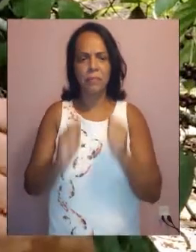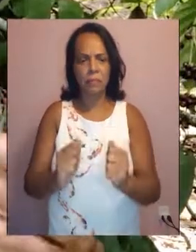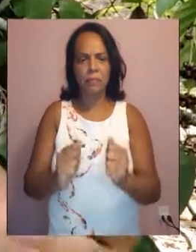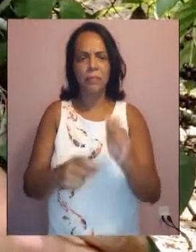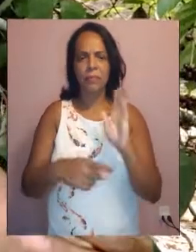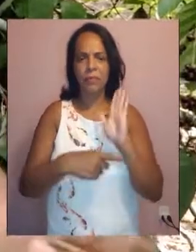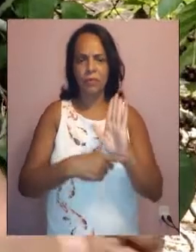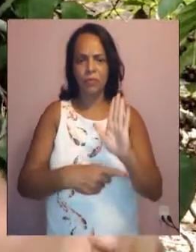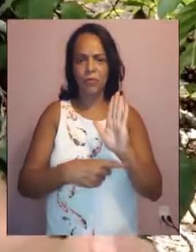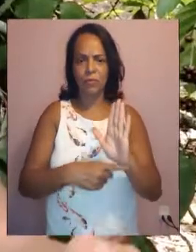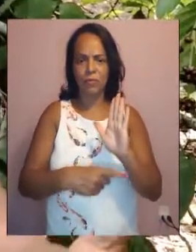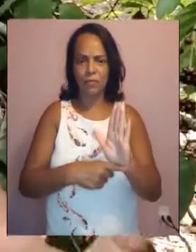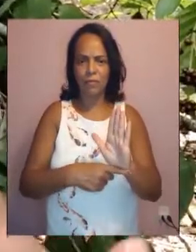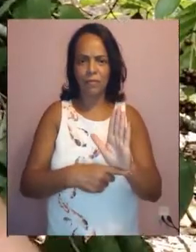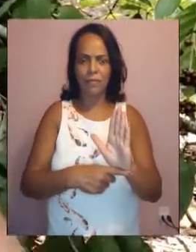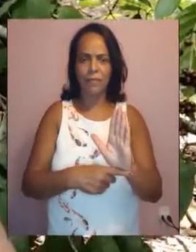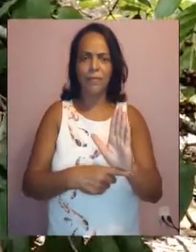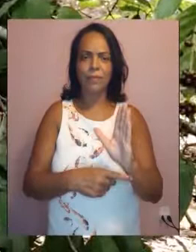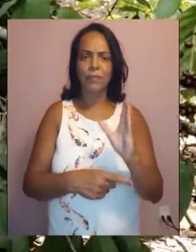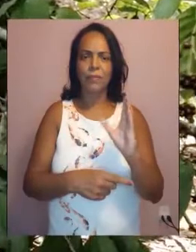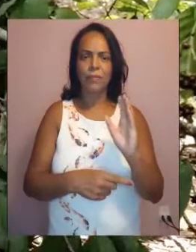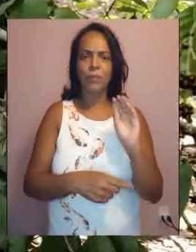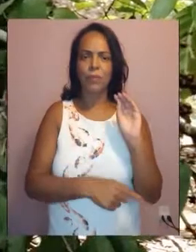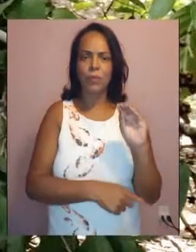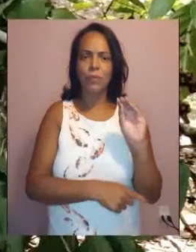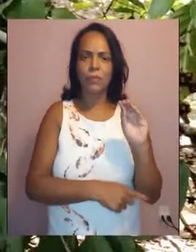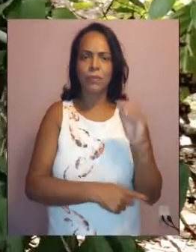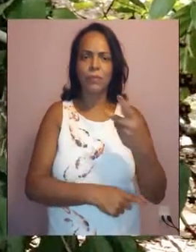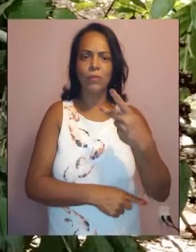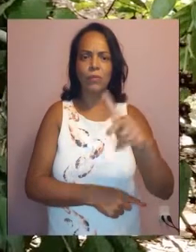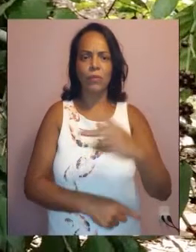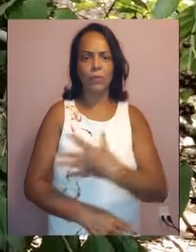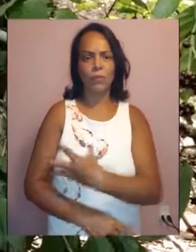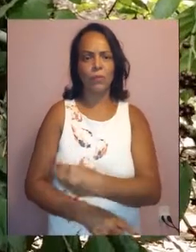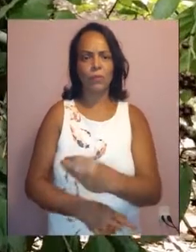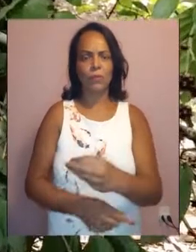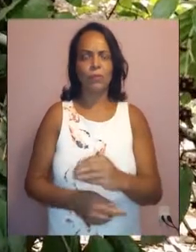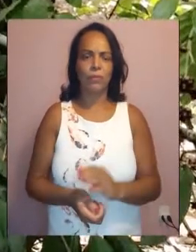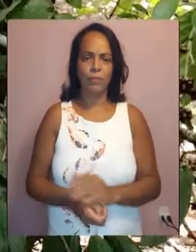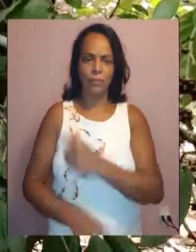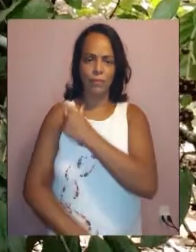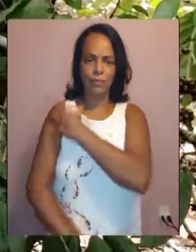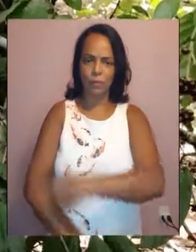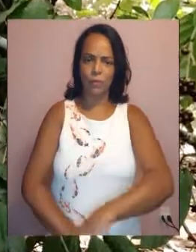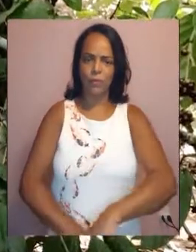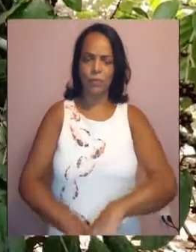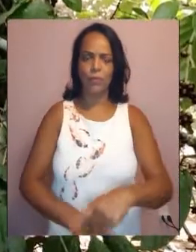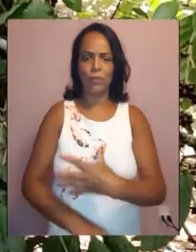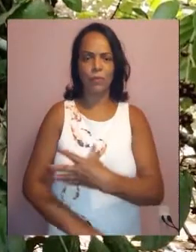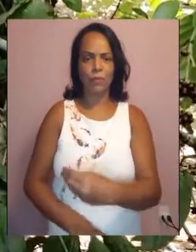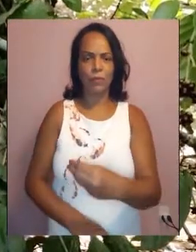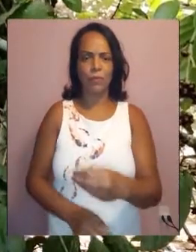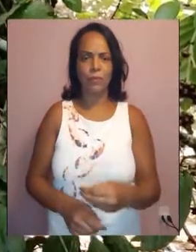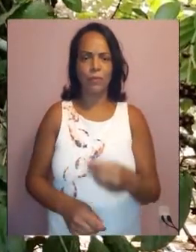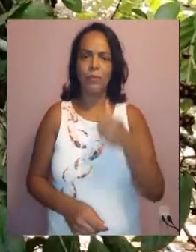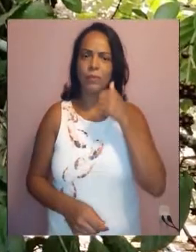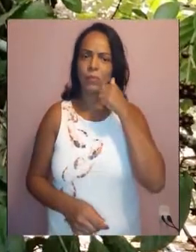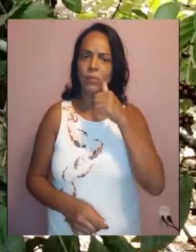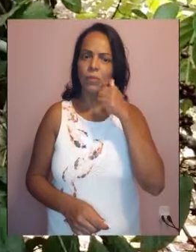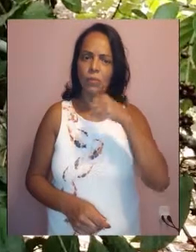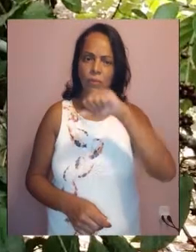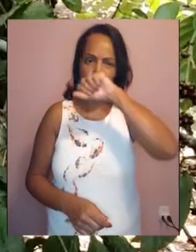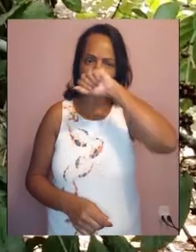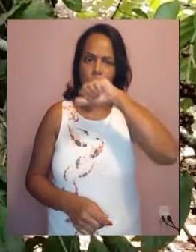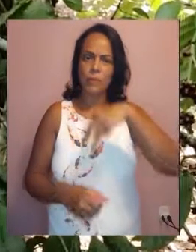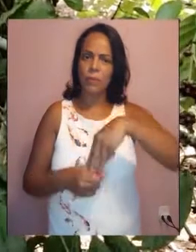a criar os seus filhos, né? Então era uma mulher sofredora, né?